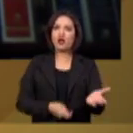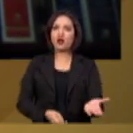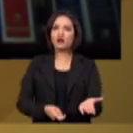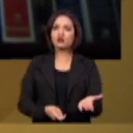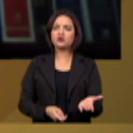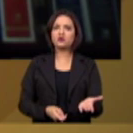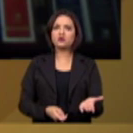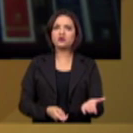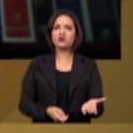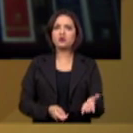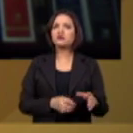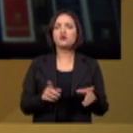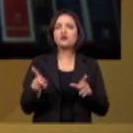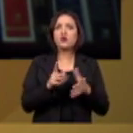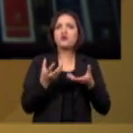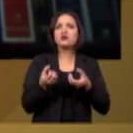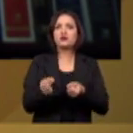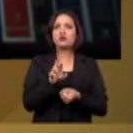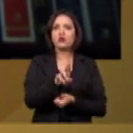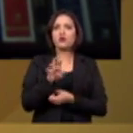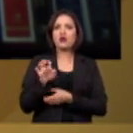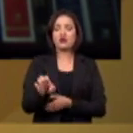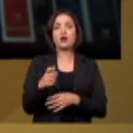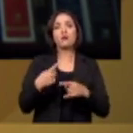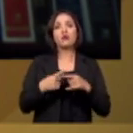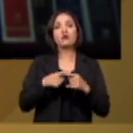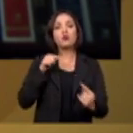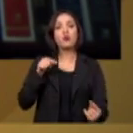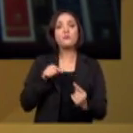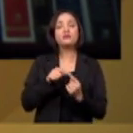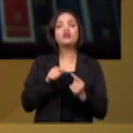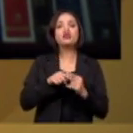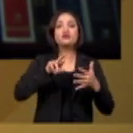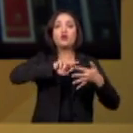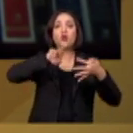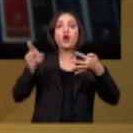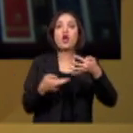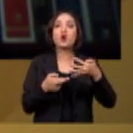provimento ao presente recurso